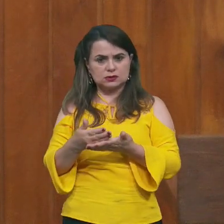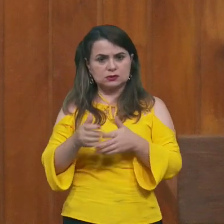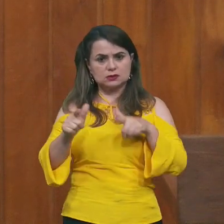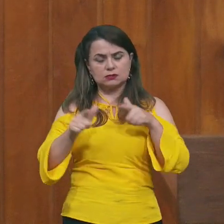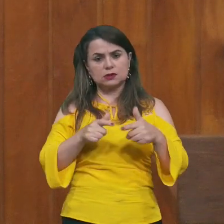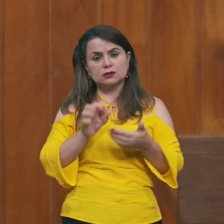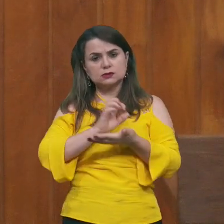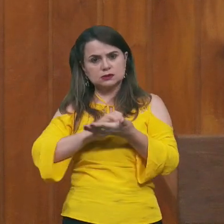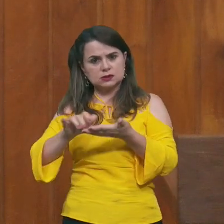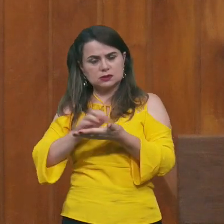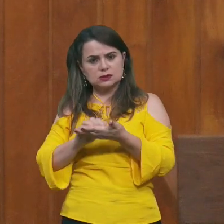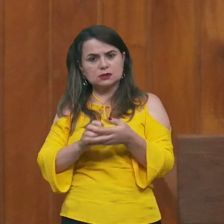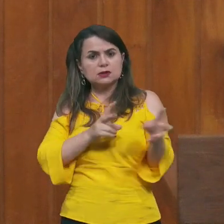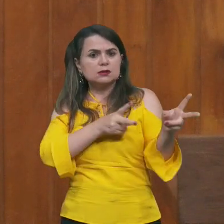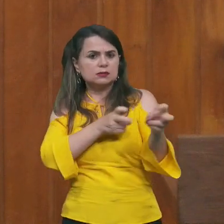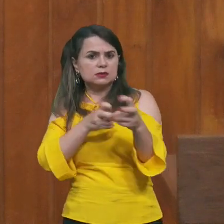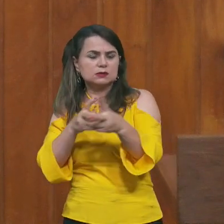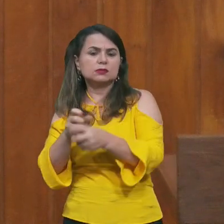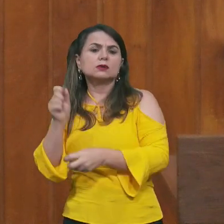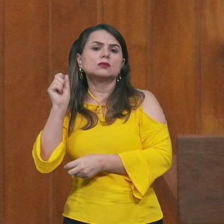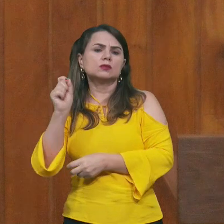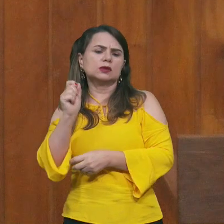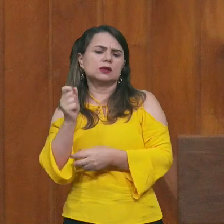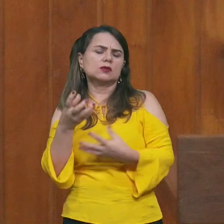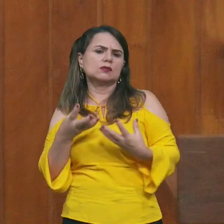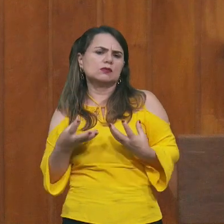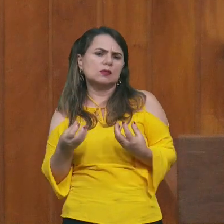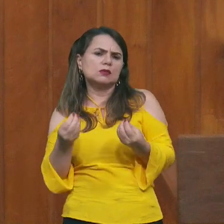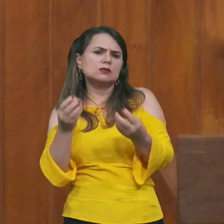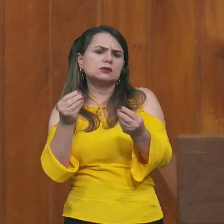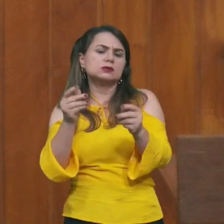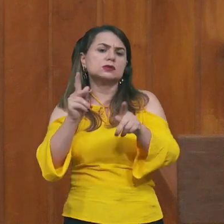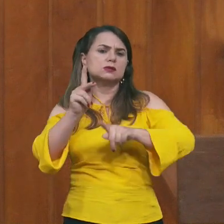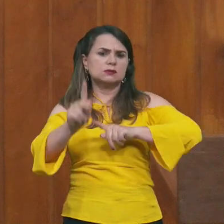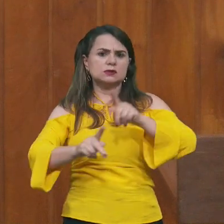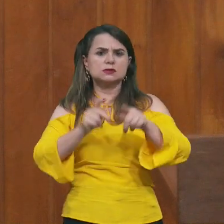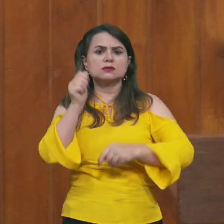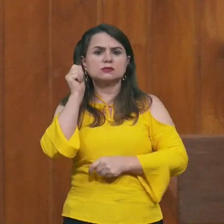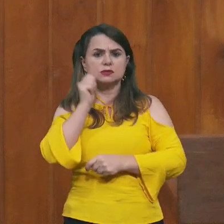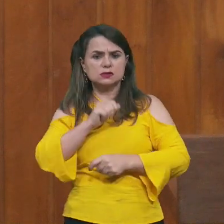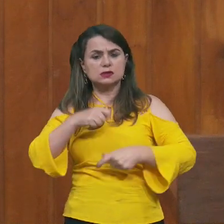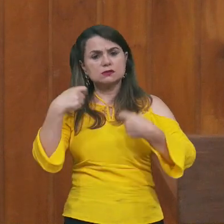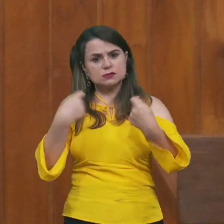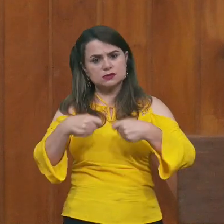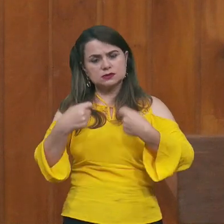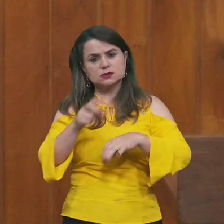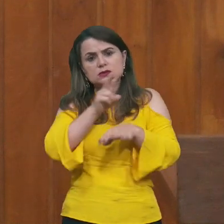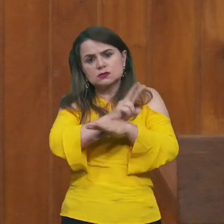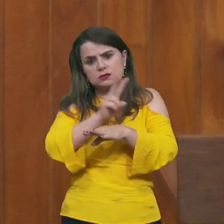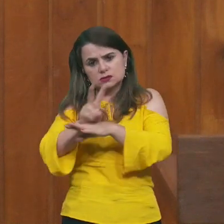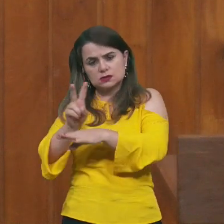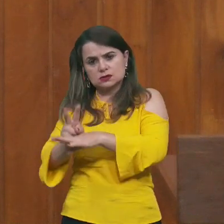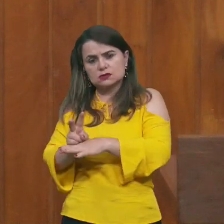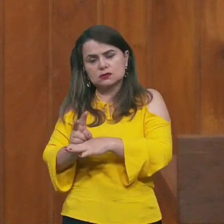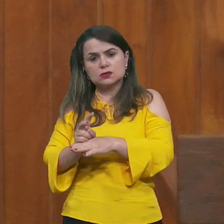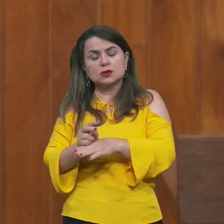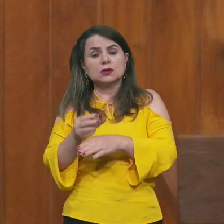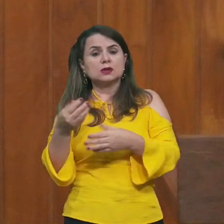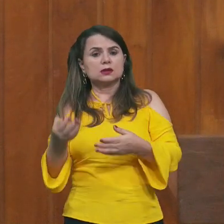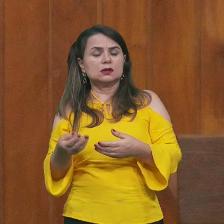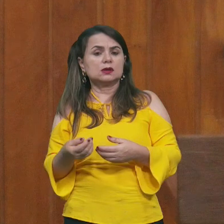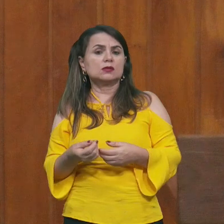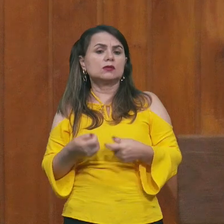os números gritantes e levamos ao prefeito Daniel a necessidade urgente de um olhar do município para